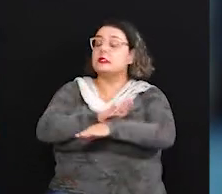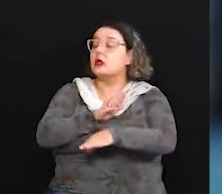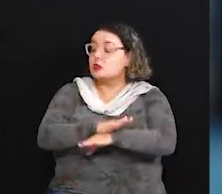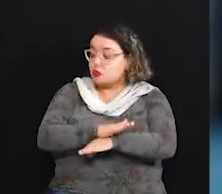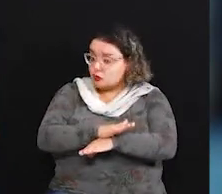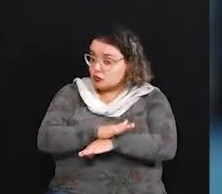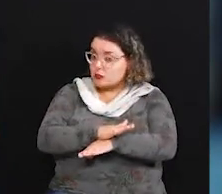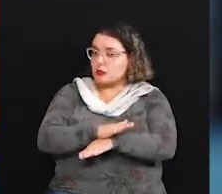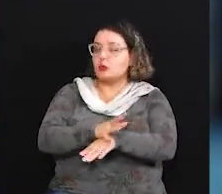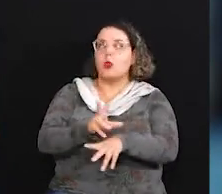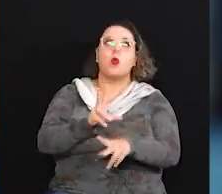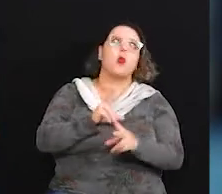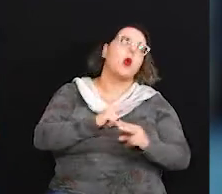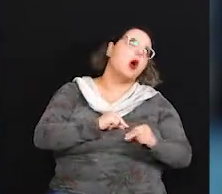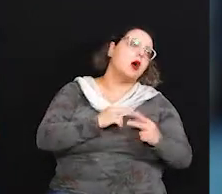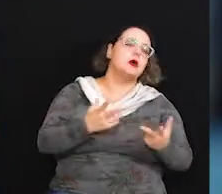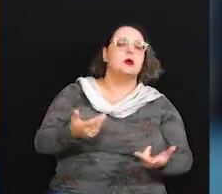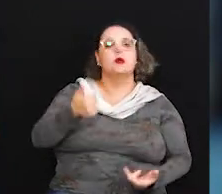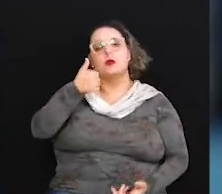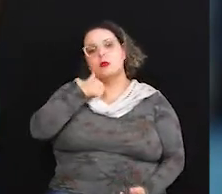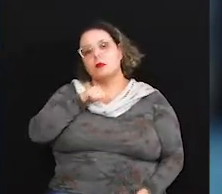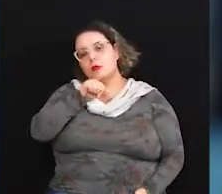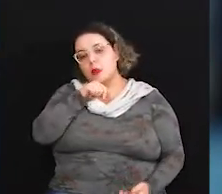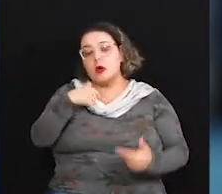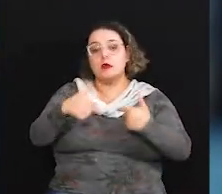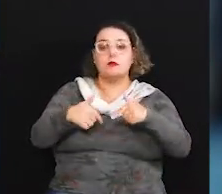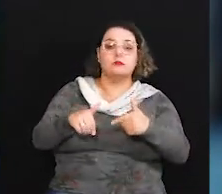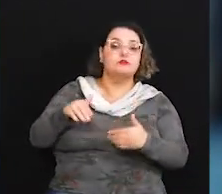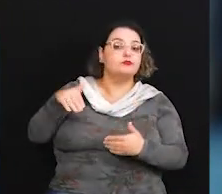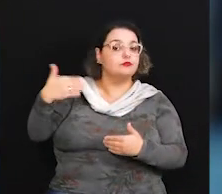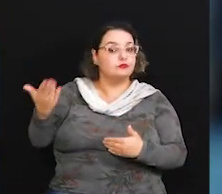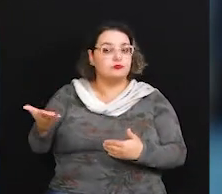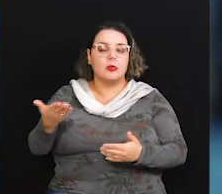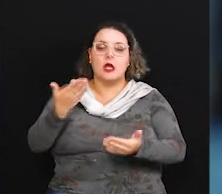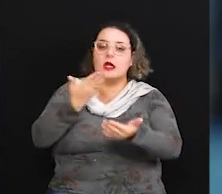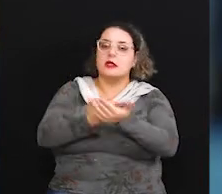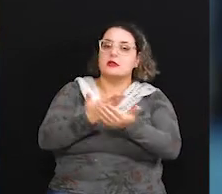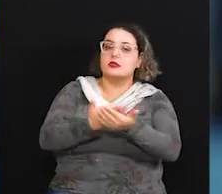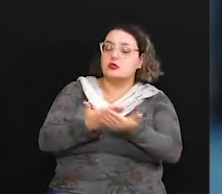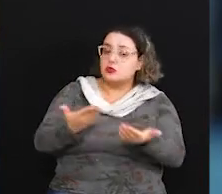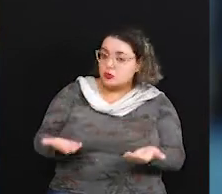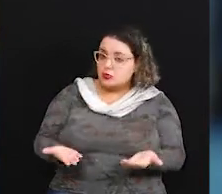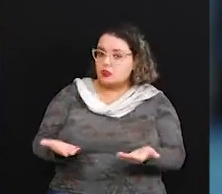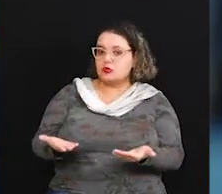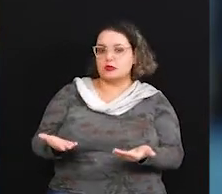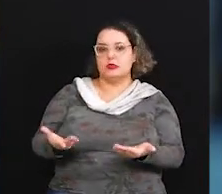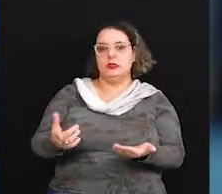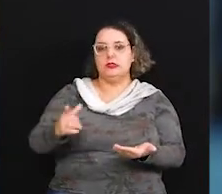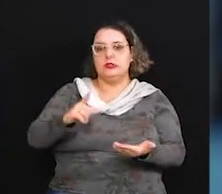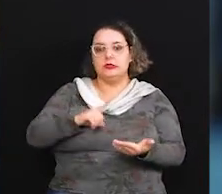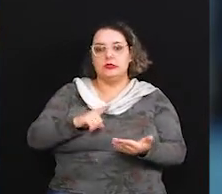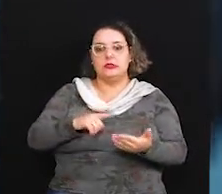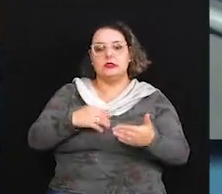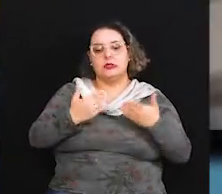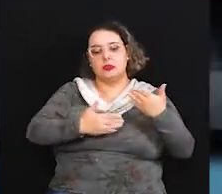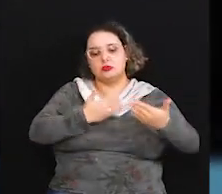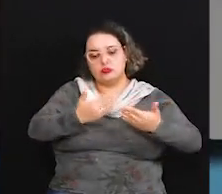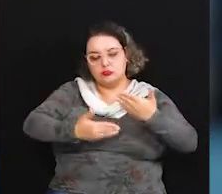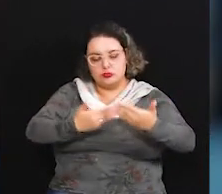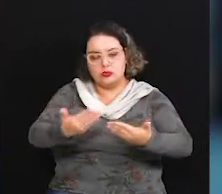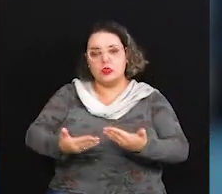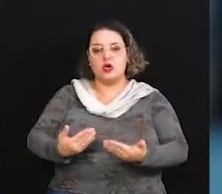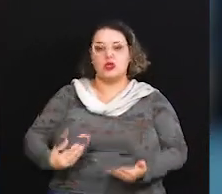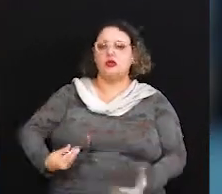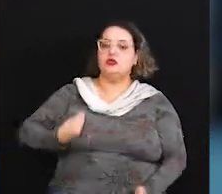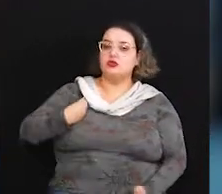ajuda muito, né? Eu como mãe que trabalha fora, que estuda, que tem toda aí uma